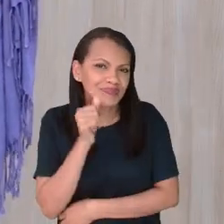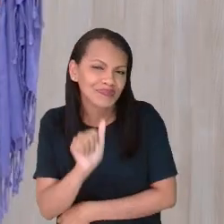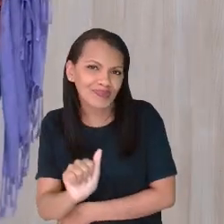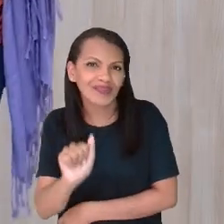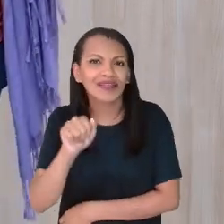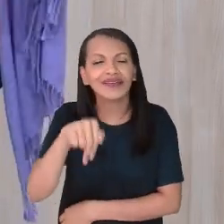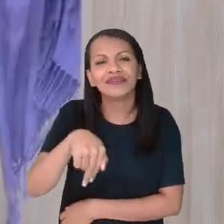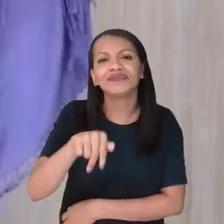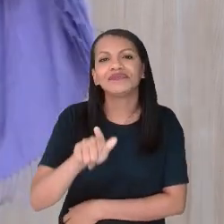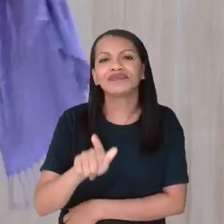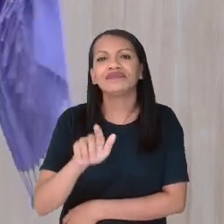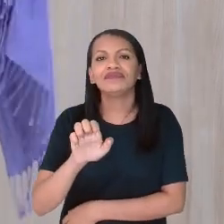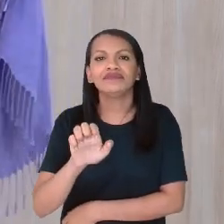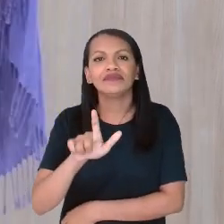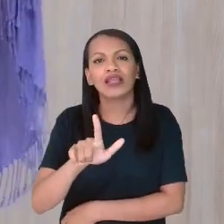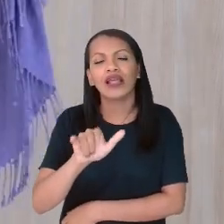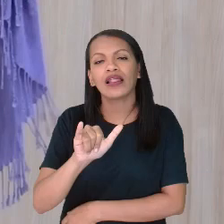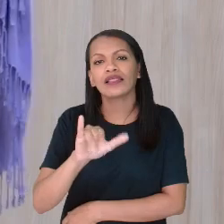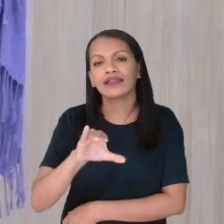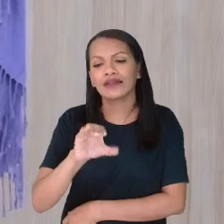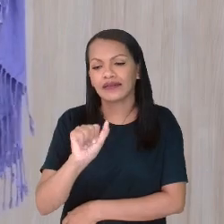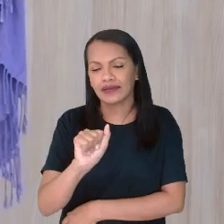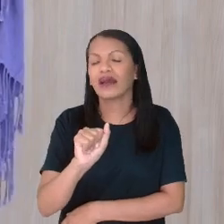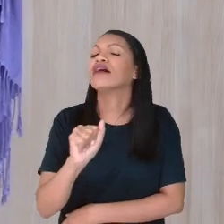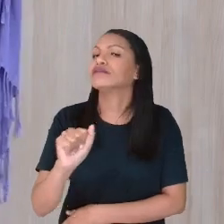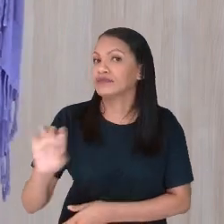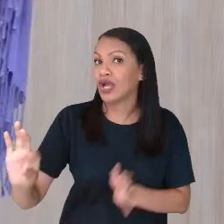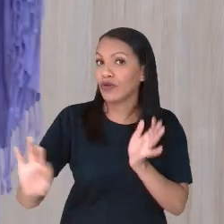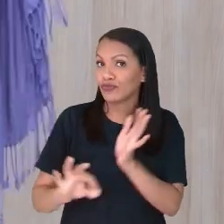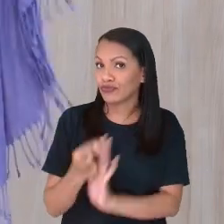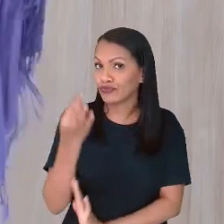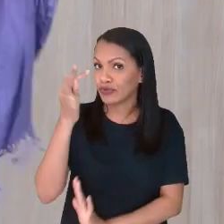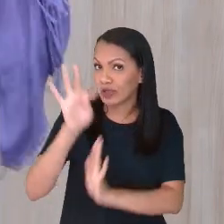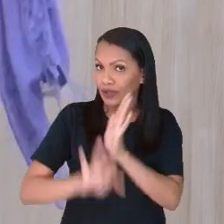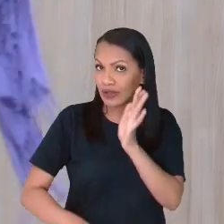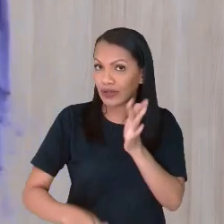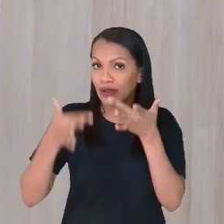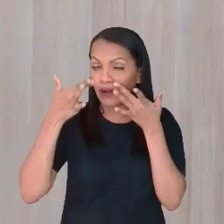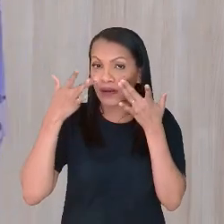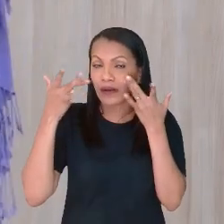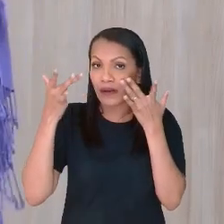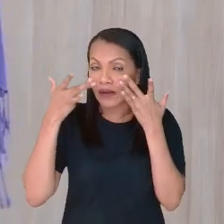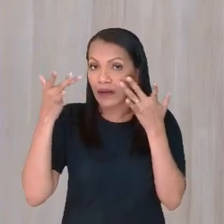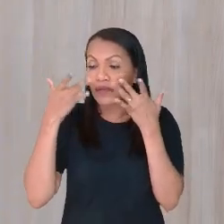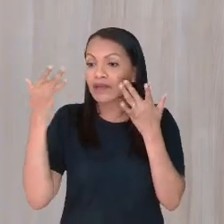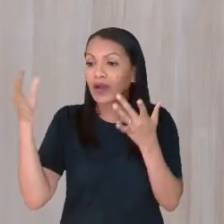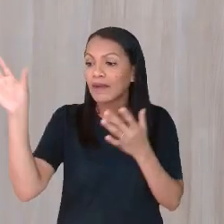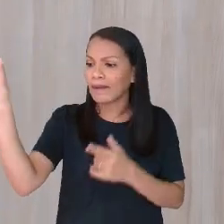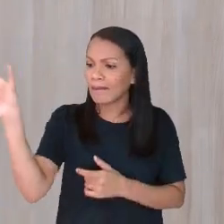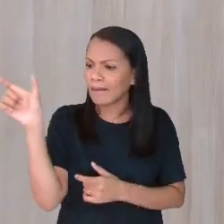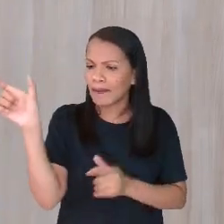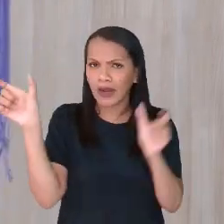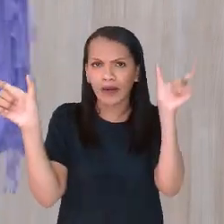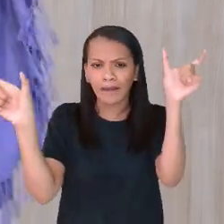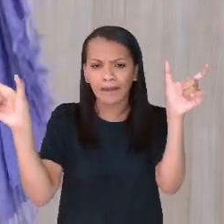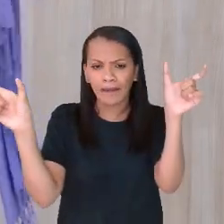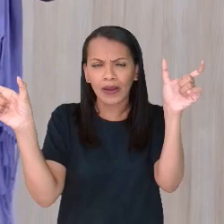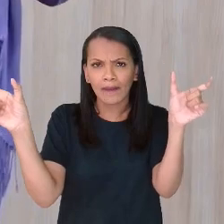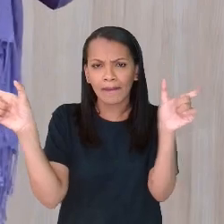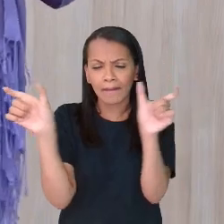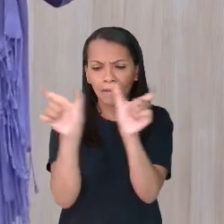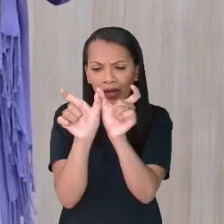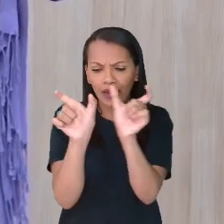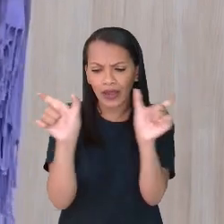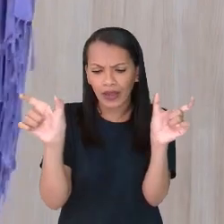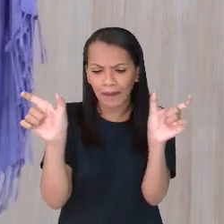ao juntar as falas, fizeram as duas conversarem, porque são ideias